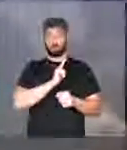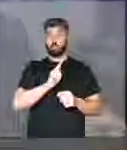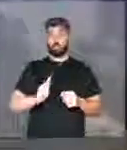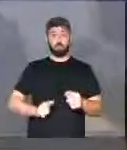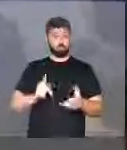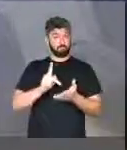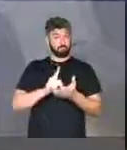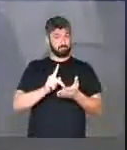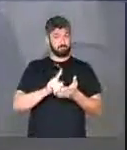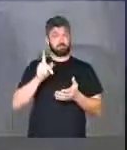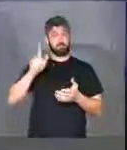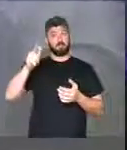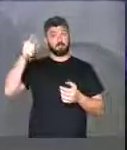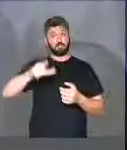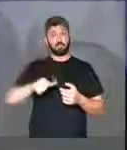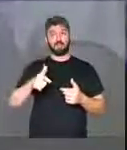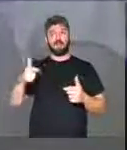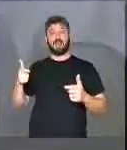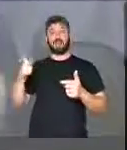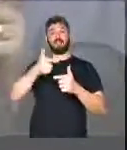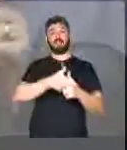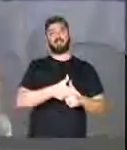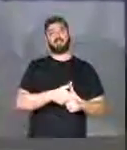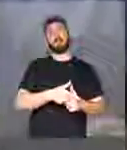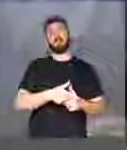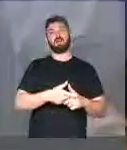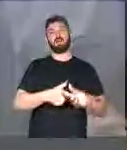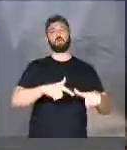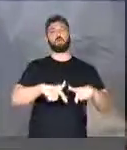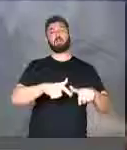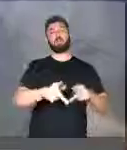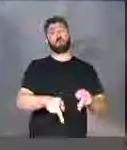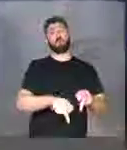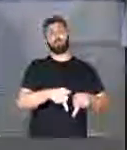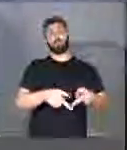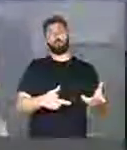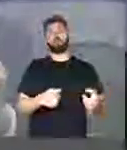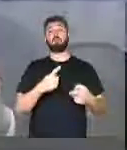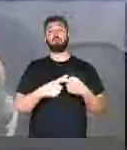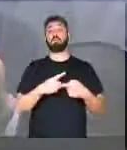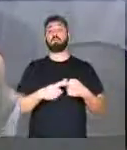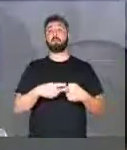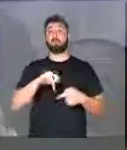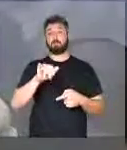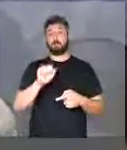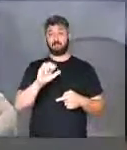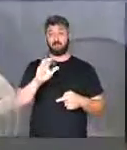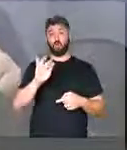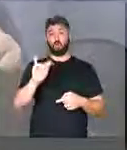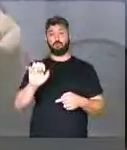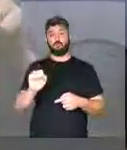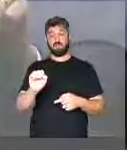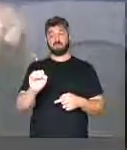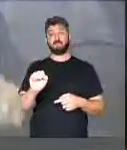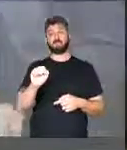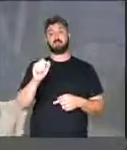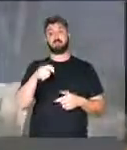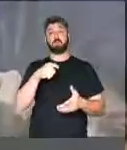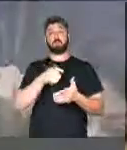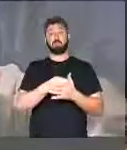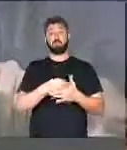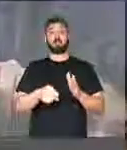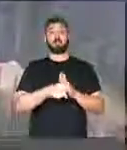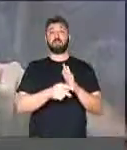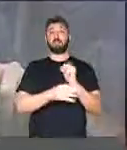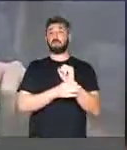na verdade, está mais uma vez atacando a classe trabalhadora. Na medida que o PIS/COFINS é financiamento